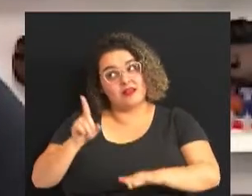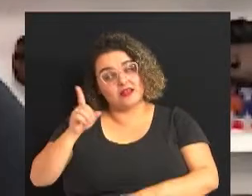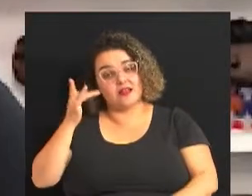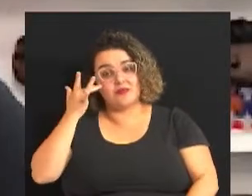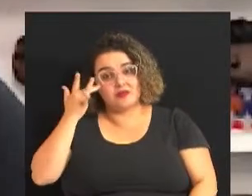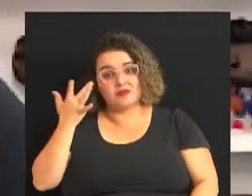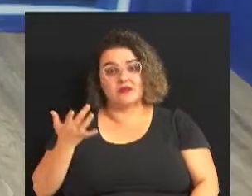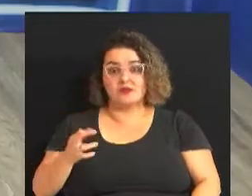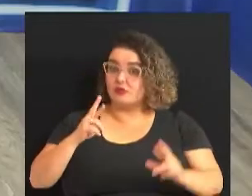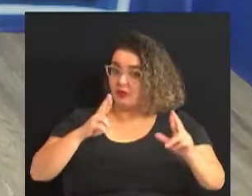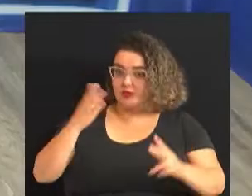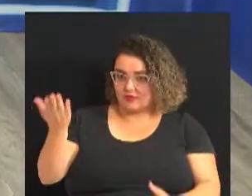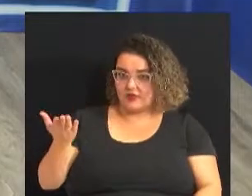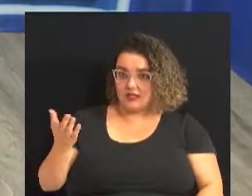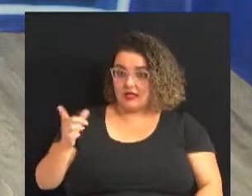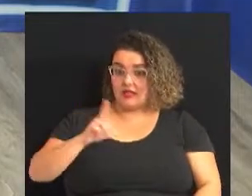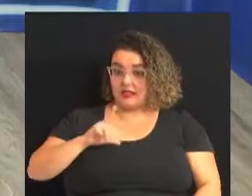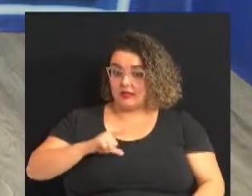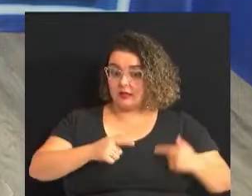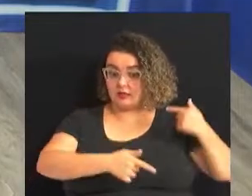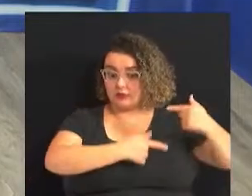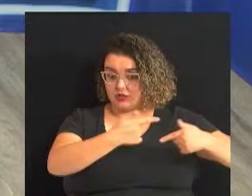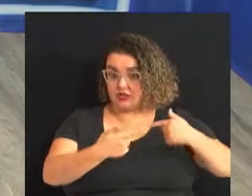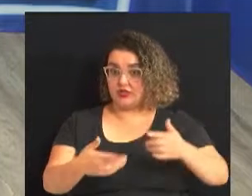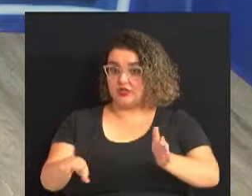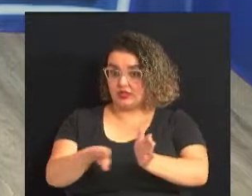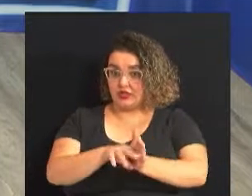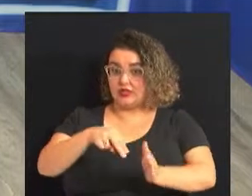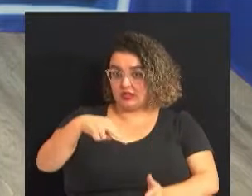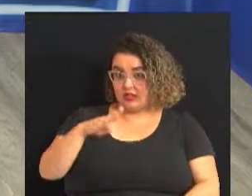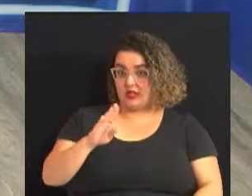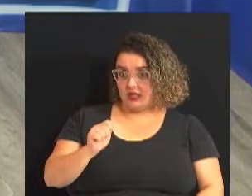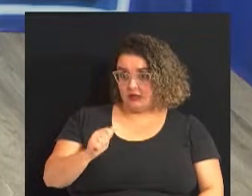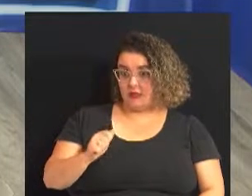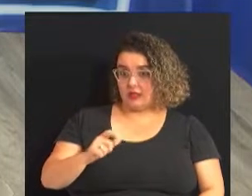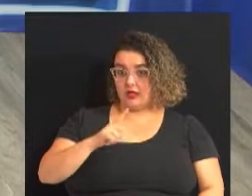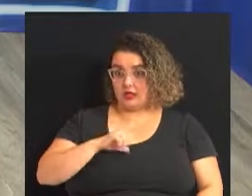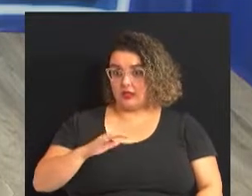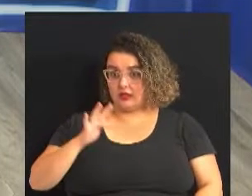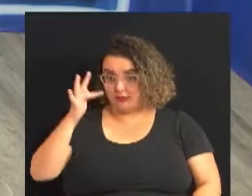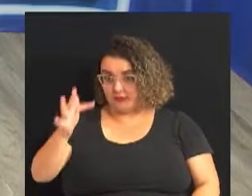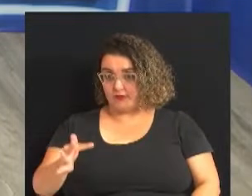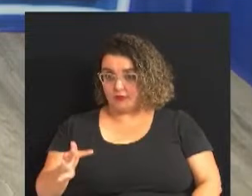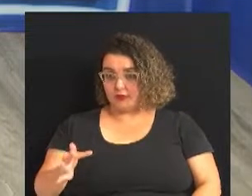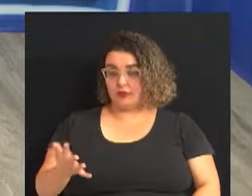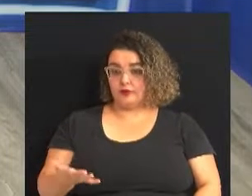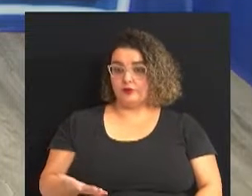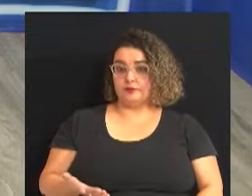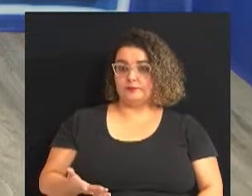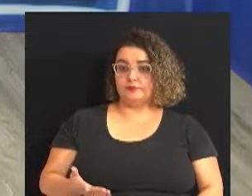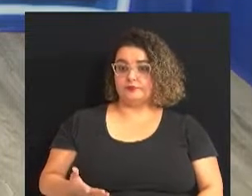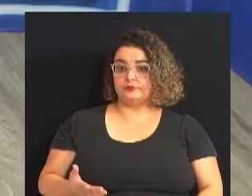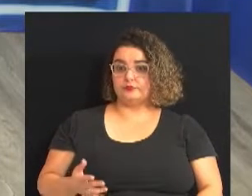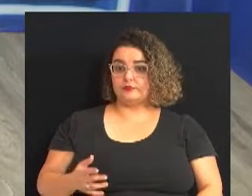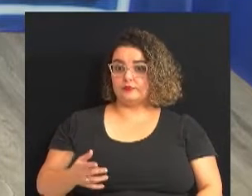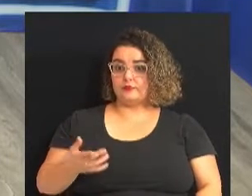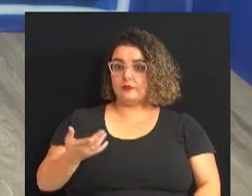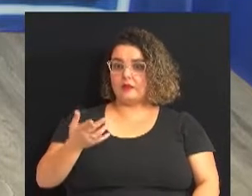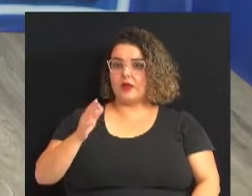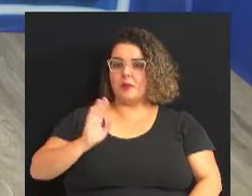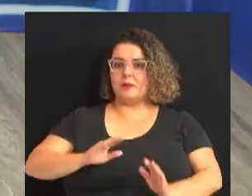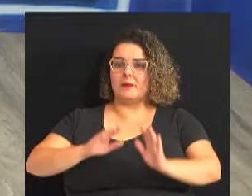temos uma geração, então, que está chegando na NBA também, que tem um grande futuro pela frente. E quando você falou de basquete espanhol, eu lembro, acho que foi